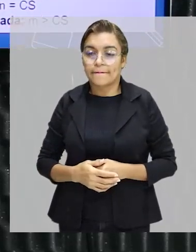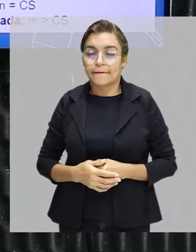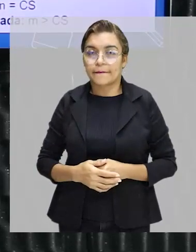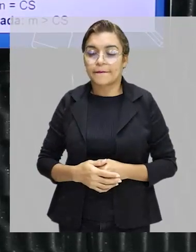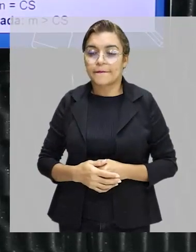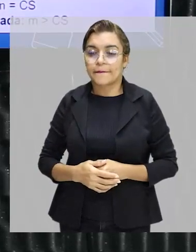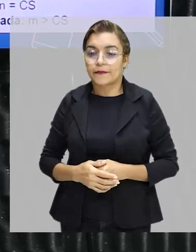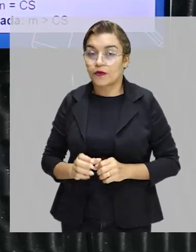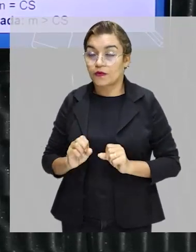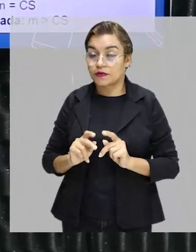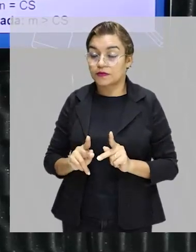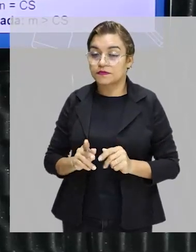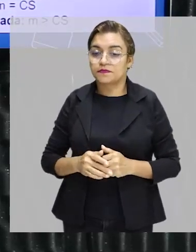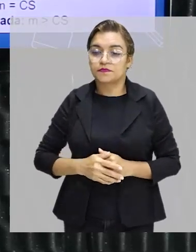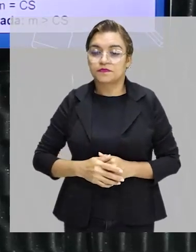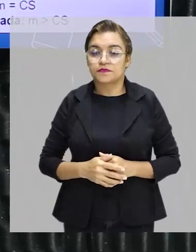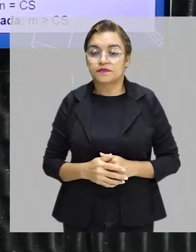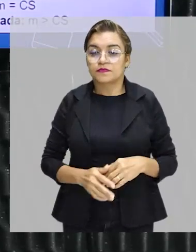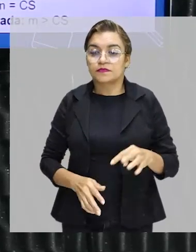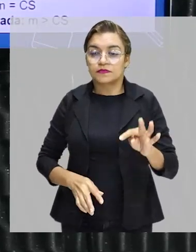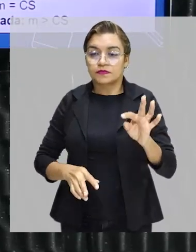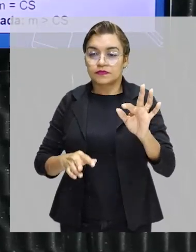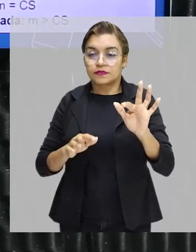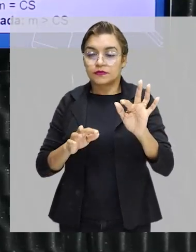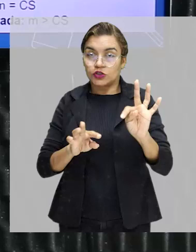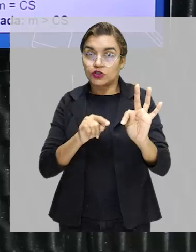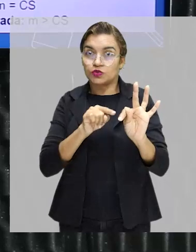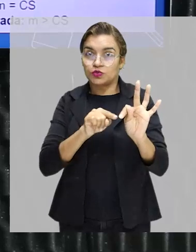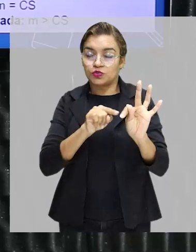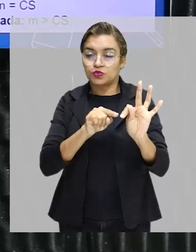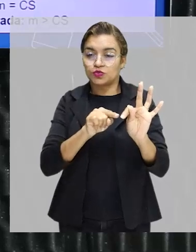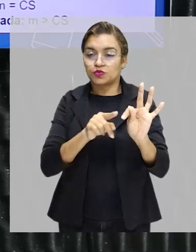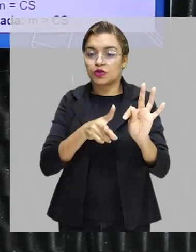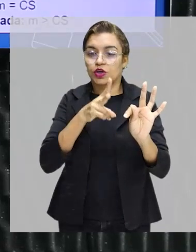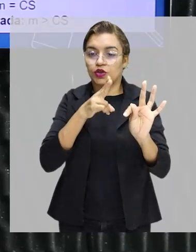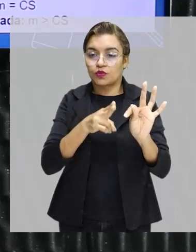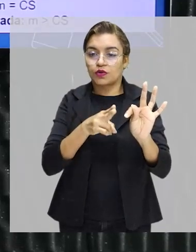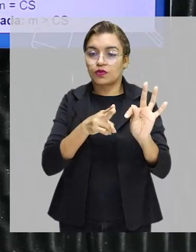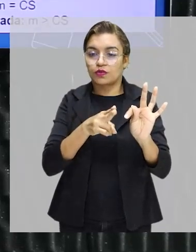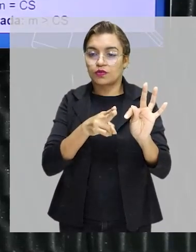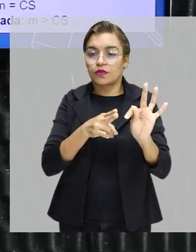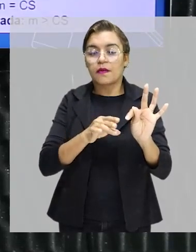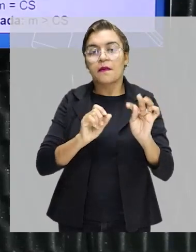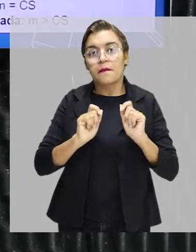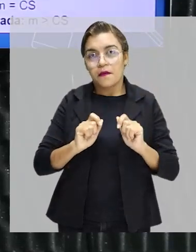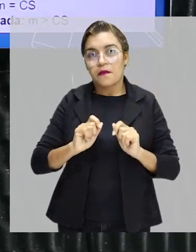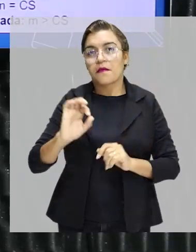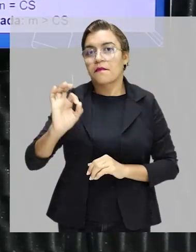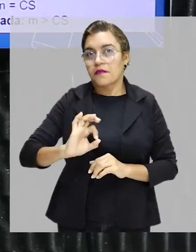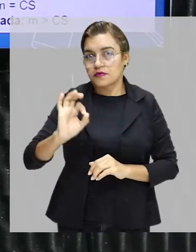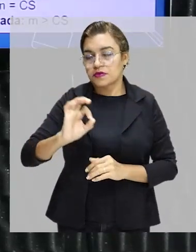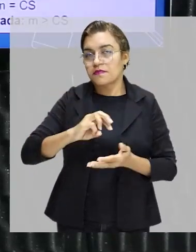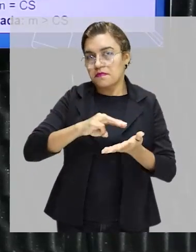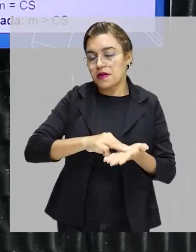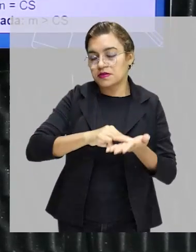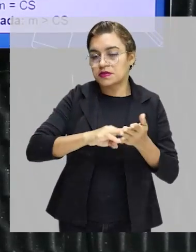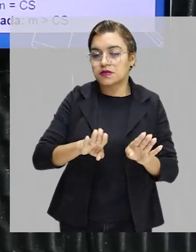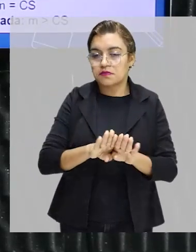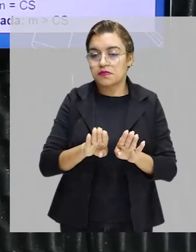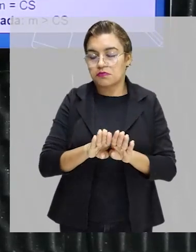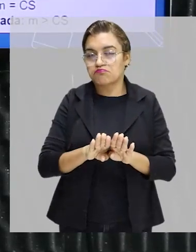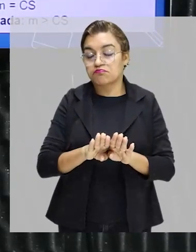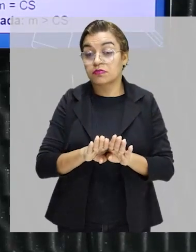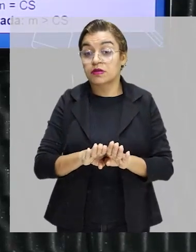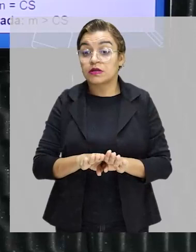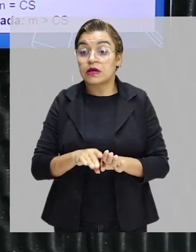litro, certo? E o título, que também podemos chamar de porcentagem massa, e existe uma